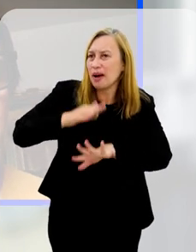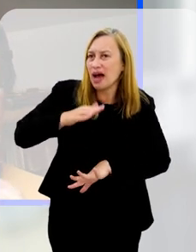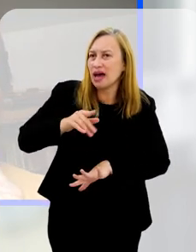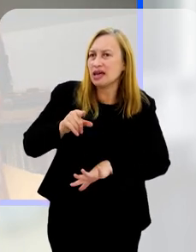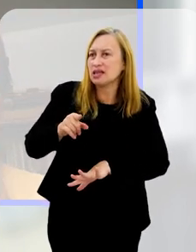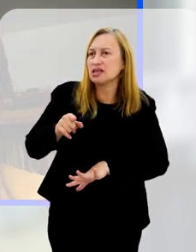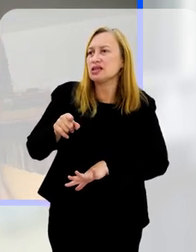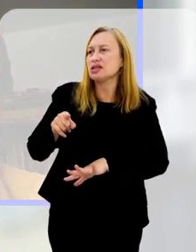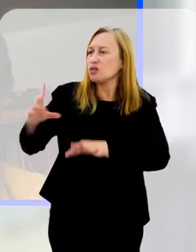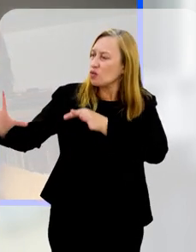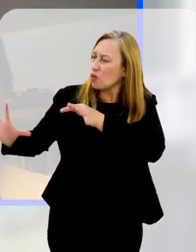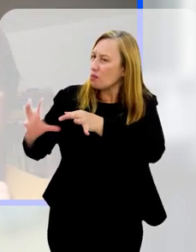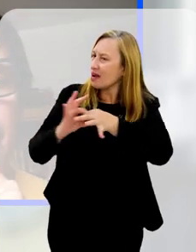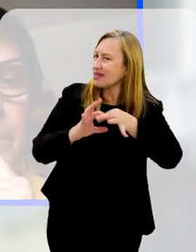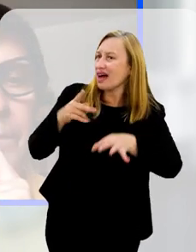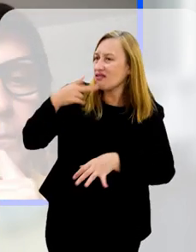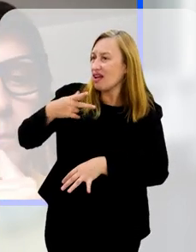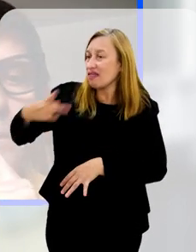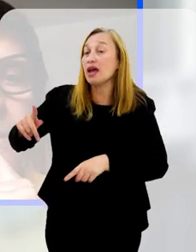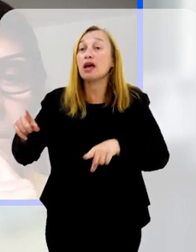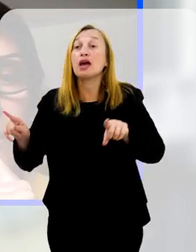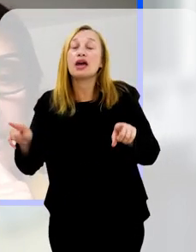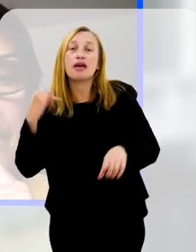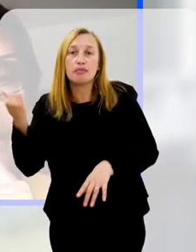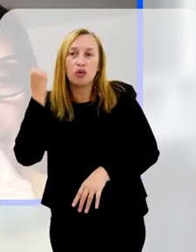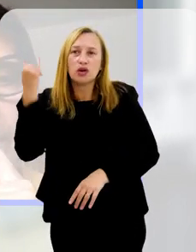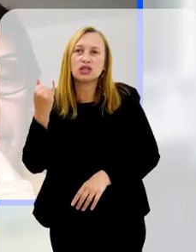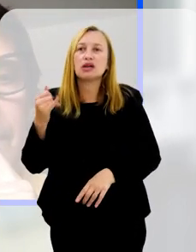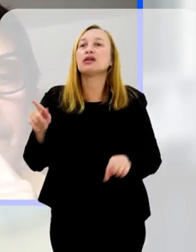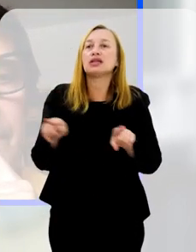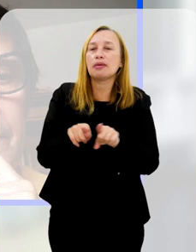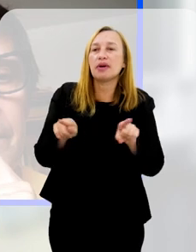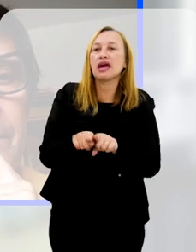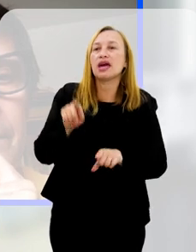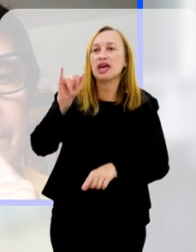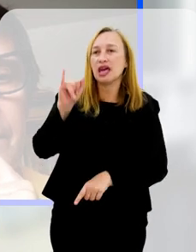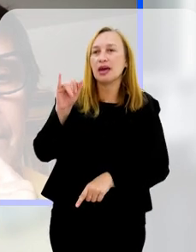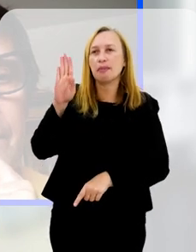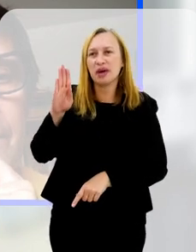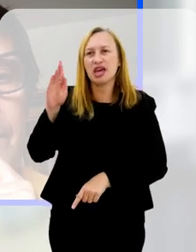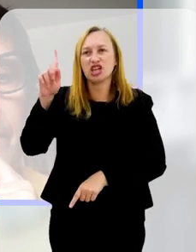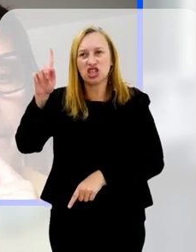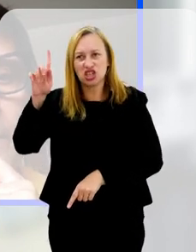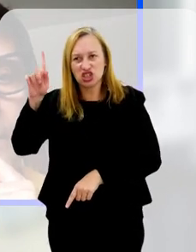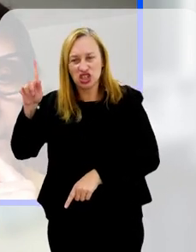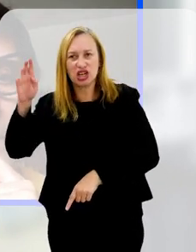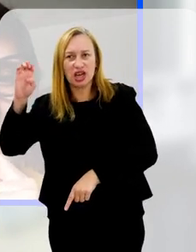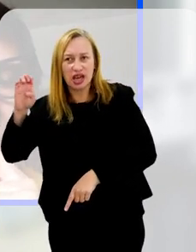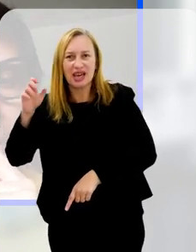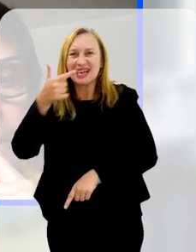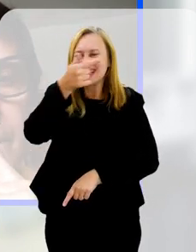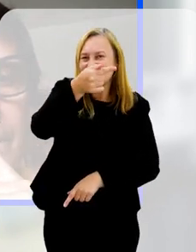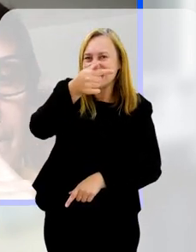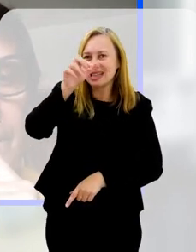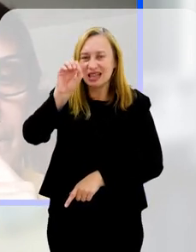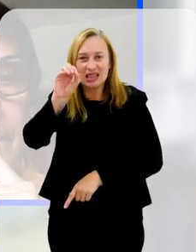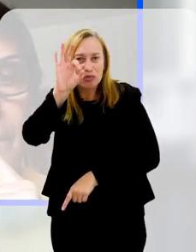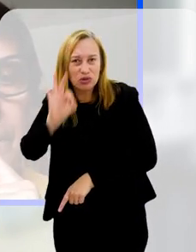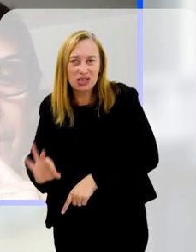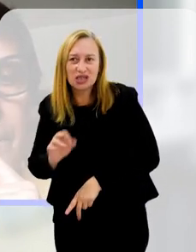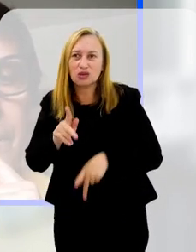pai. acrescentar isso que o Cláudio falou, que é muito importante, que também, quando o IBGE diz que